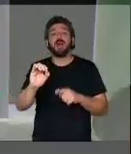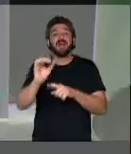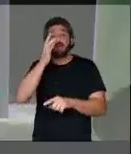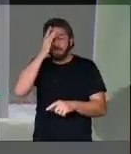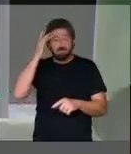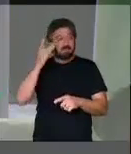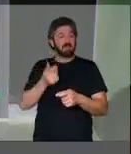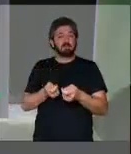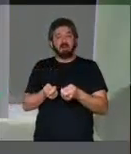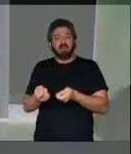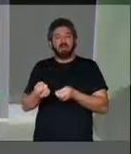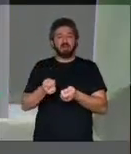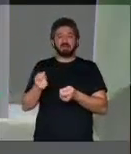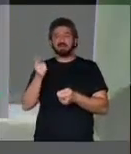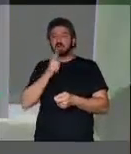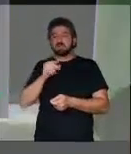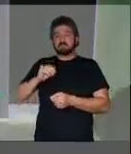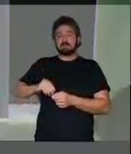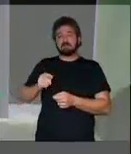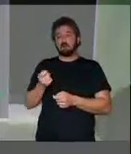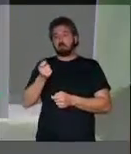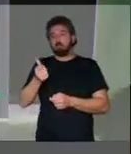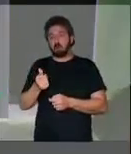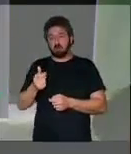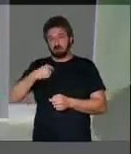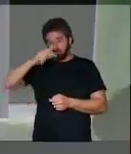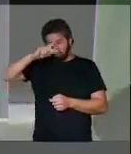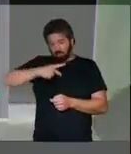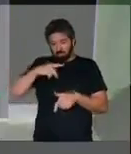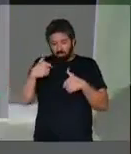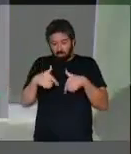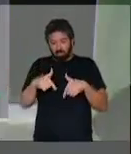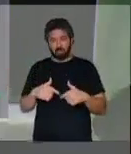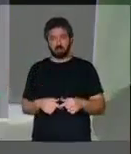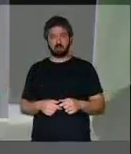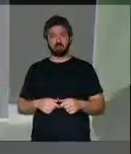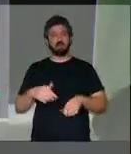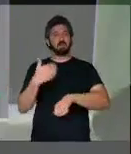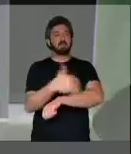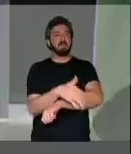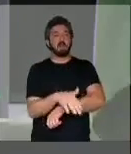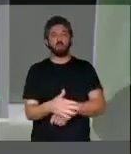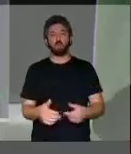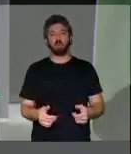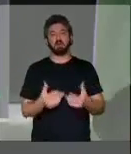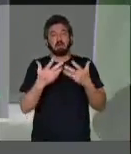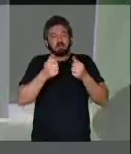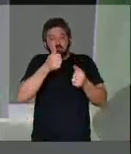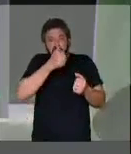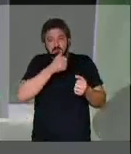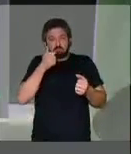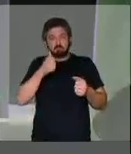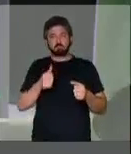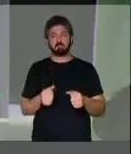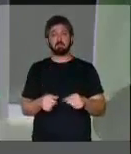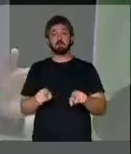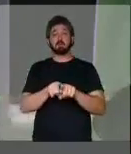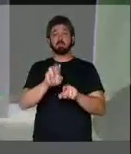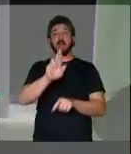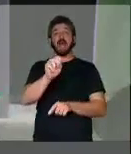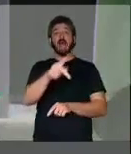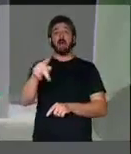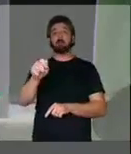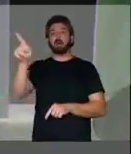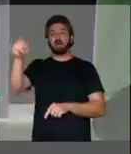de trabalhadores que estão trabalhando por conta própria, como ambulantes, se submetendo inclusive aos rapas